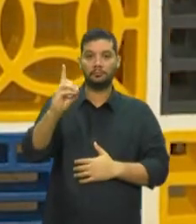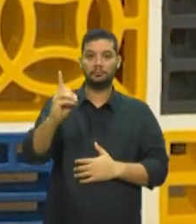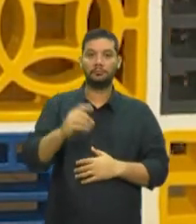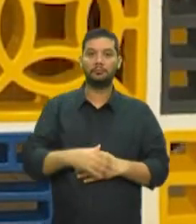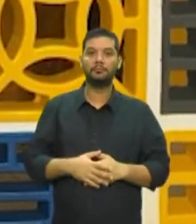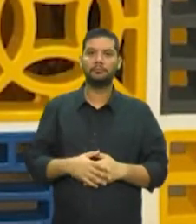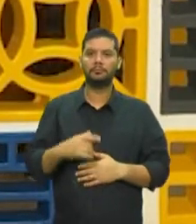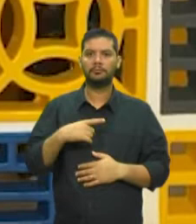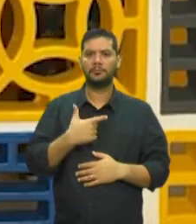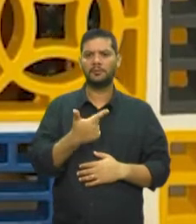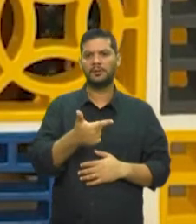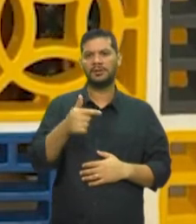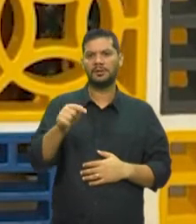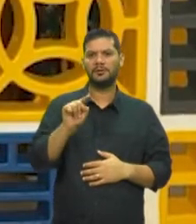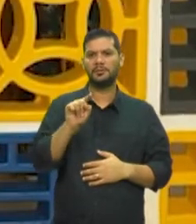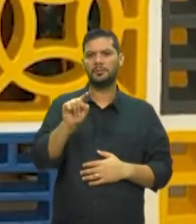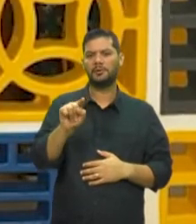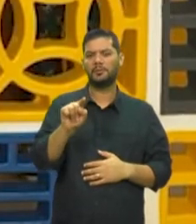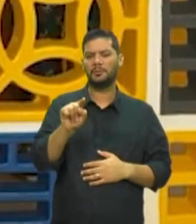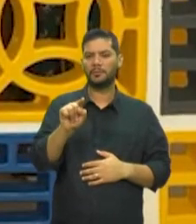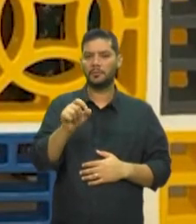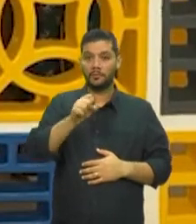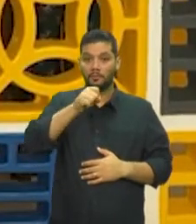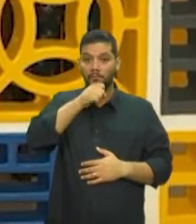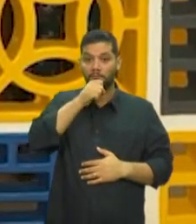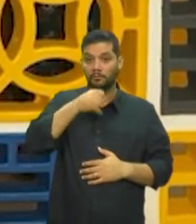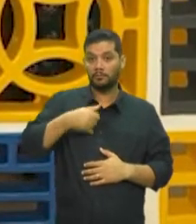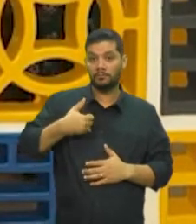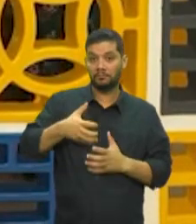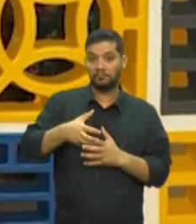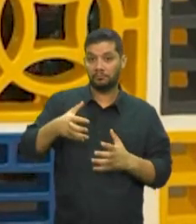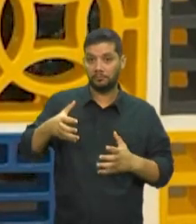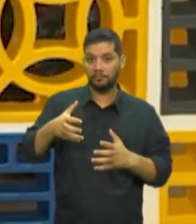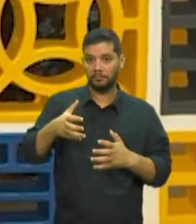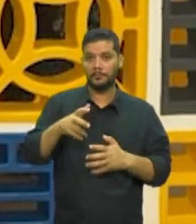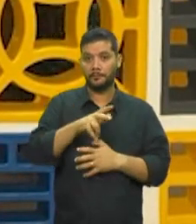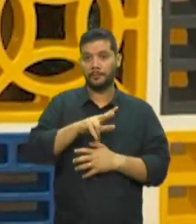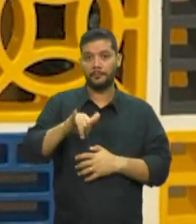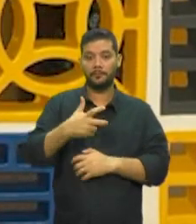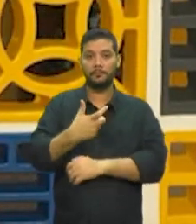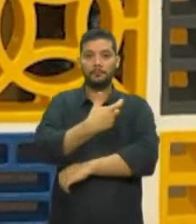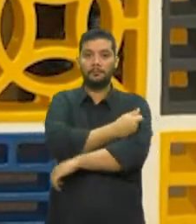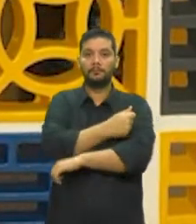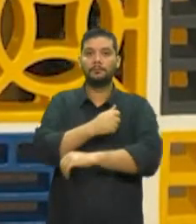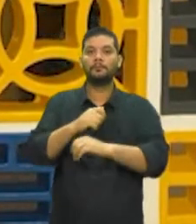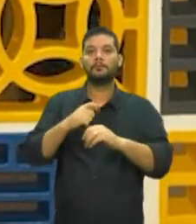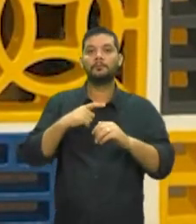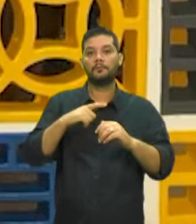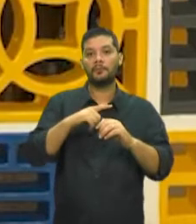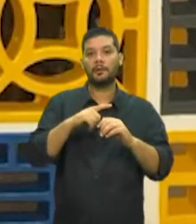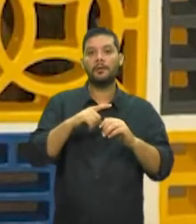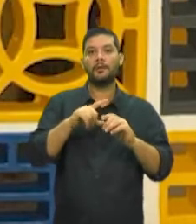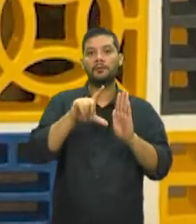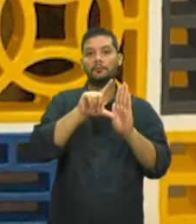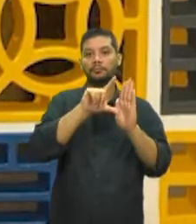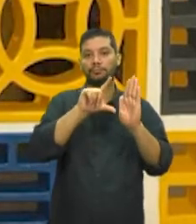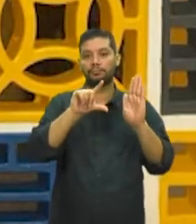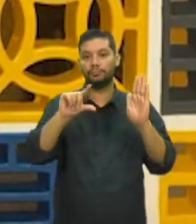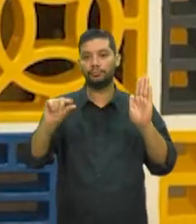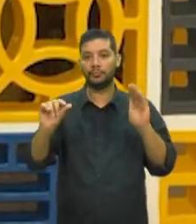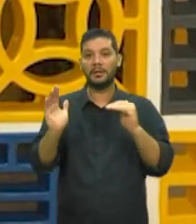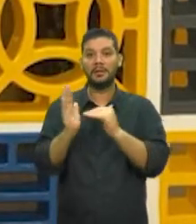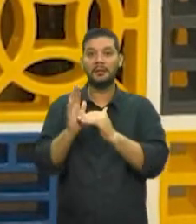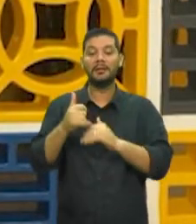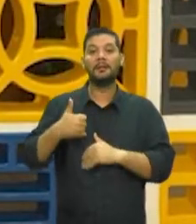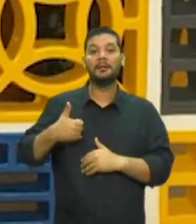de 27 mil idosos que irão ser vacinados por ordem decrescente até